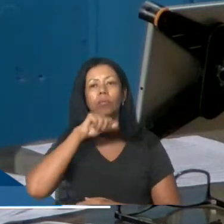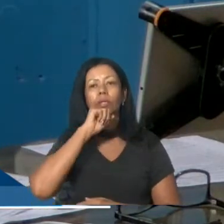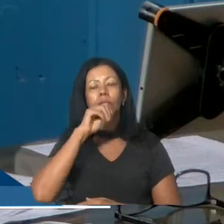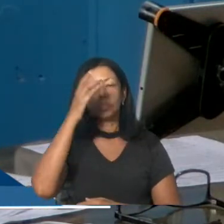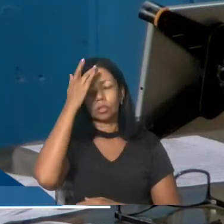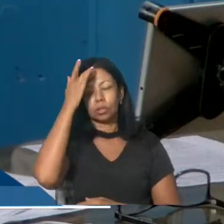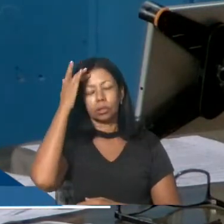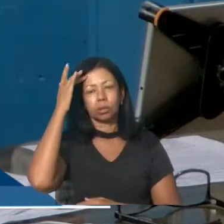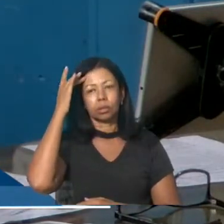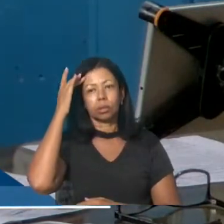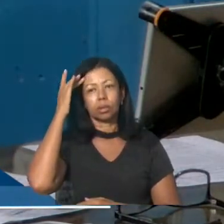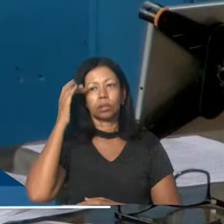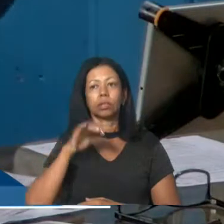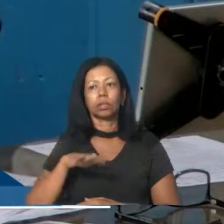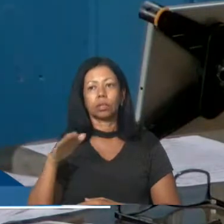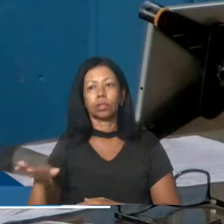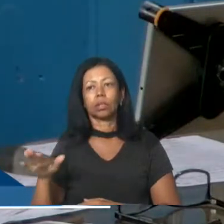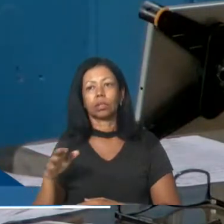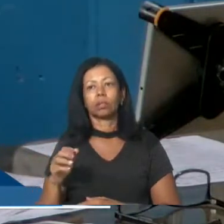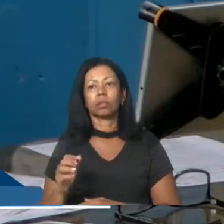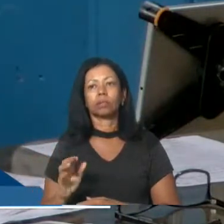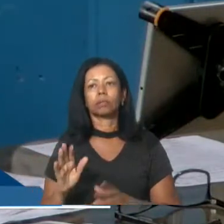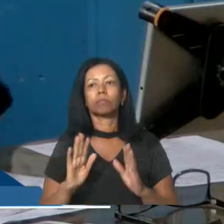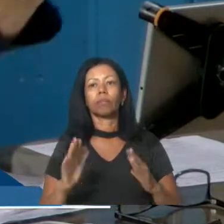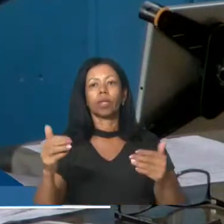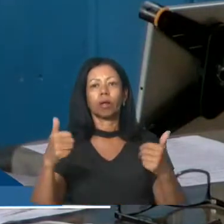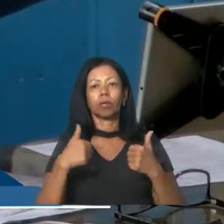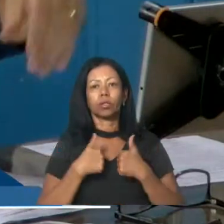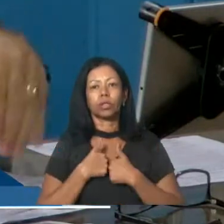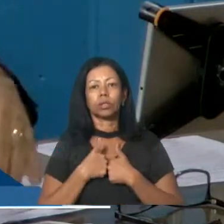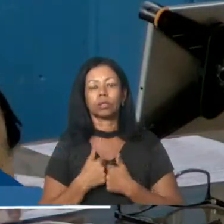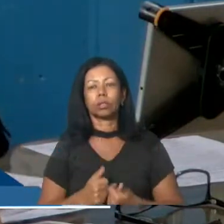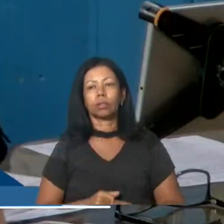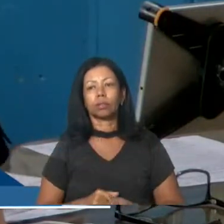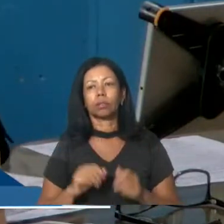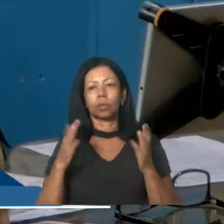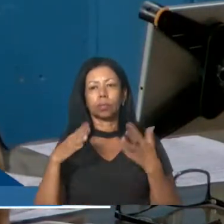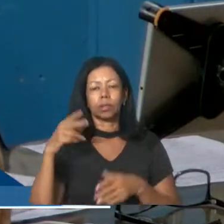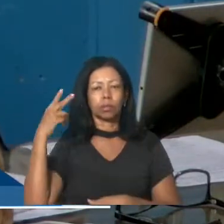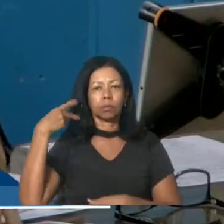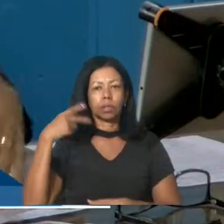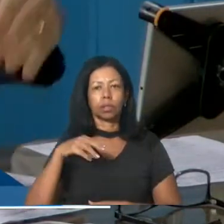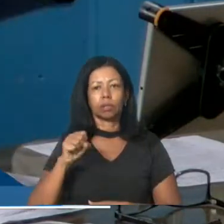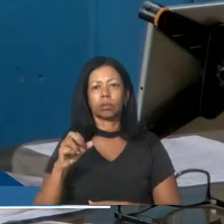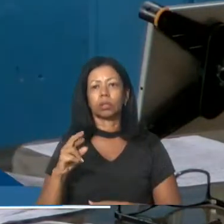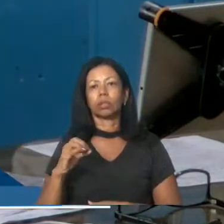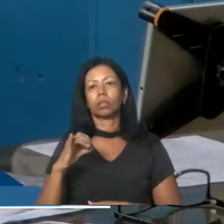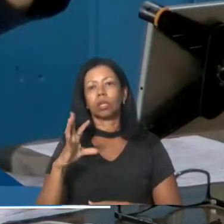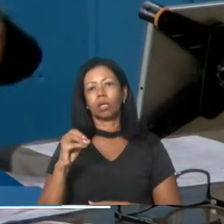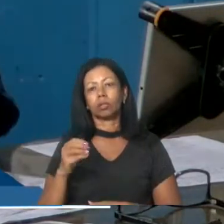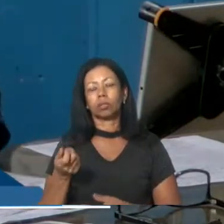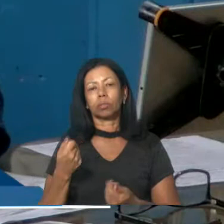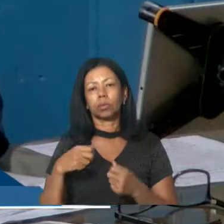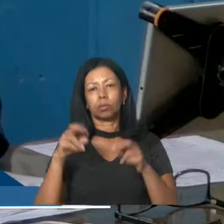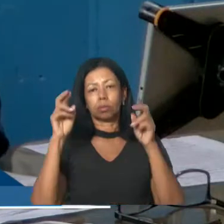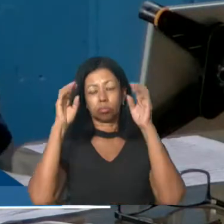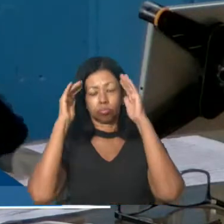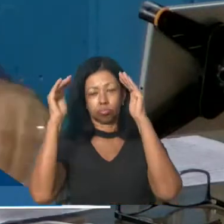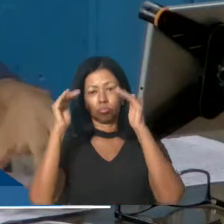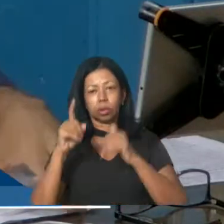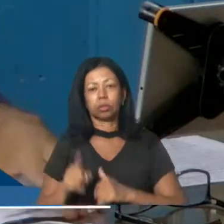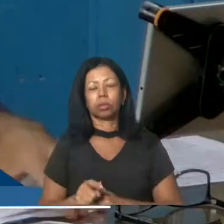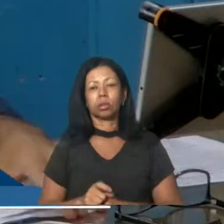autistas, que essa é uma briga. Quero parabenizar o vereador Sérgio, que temos aqui uma comissão na casa, que me deu a honra de ser relator dessa